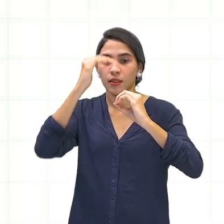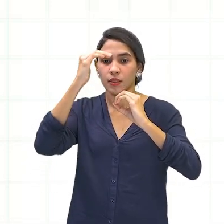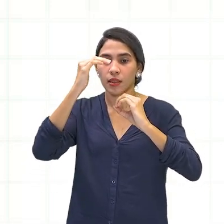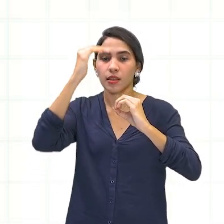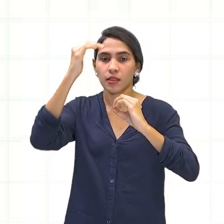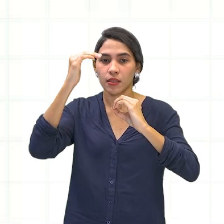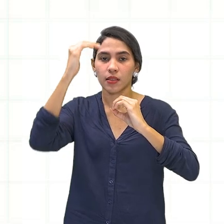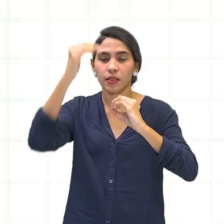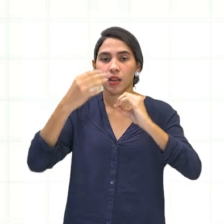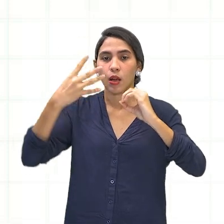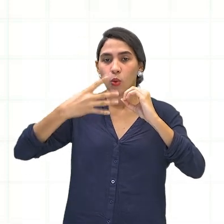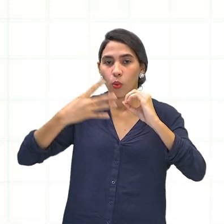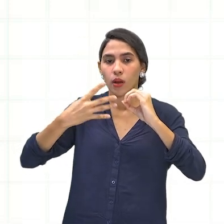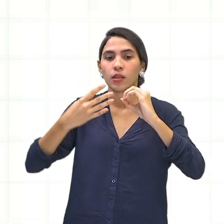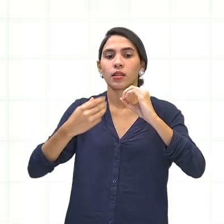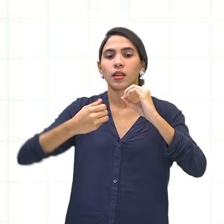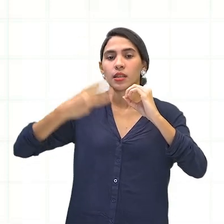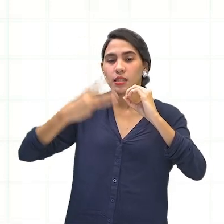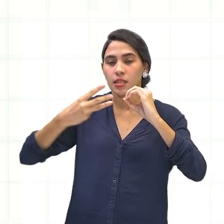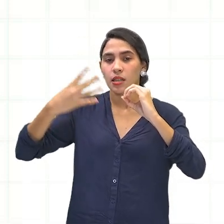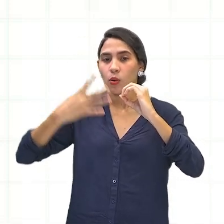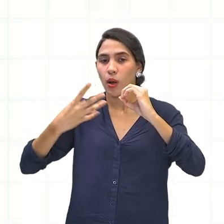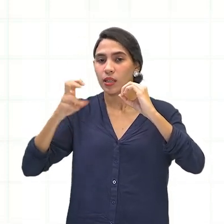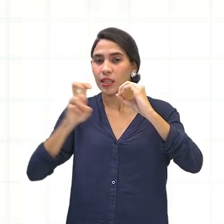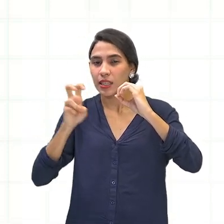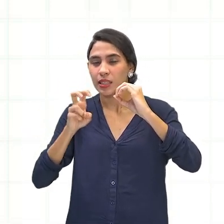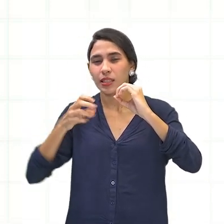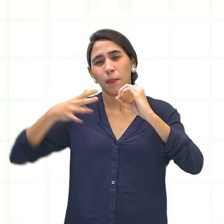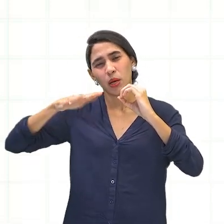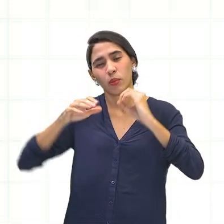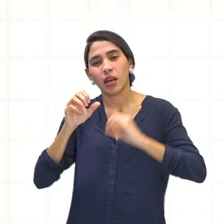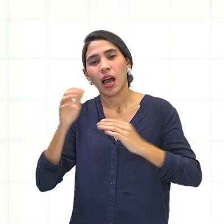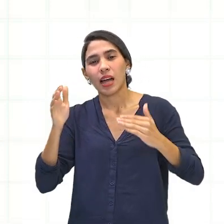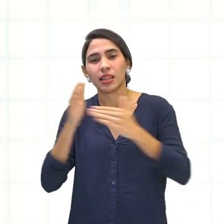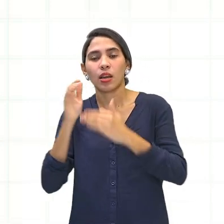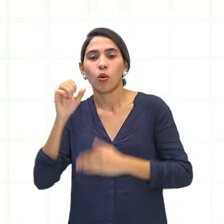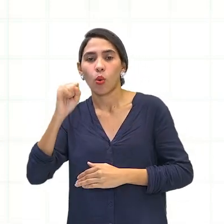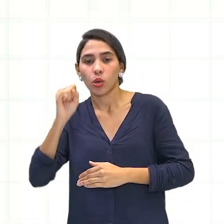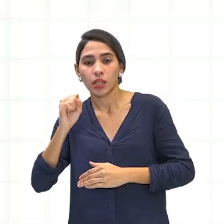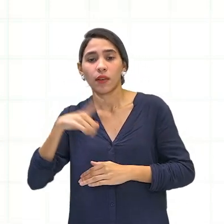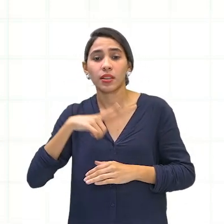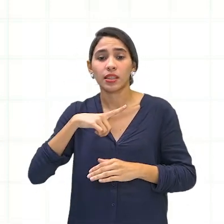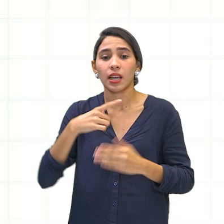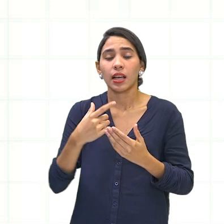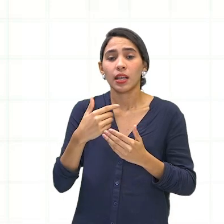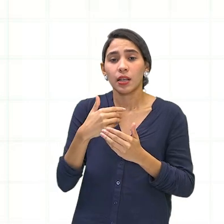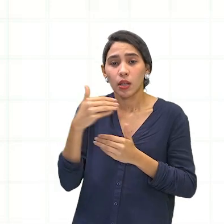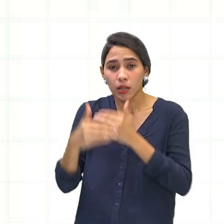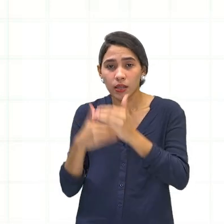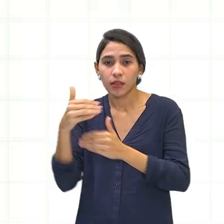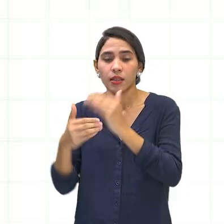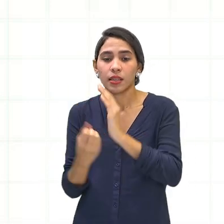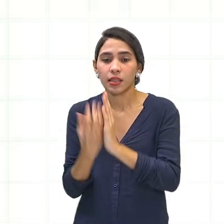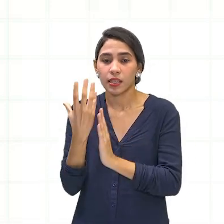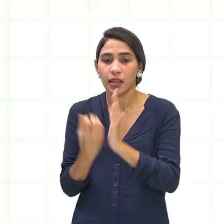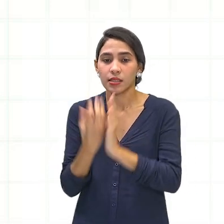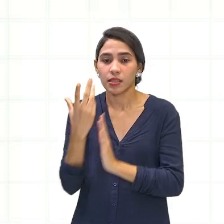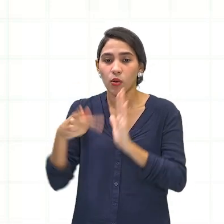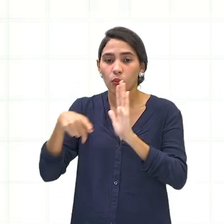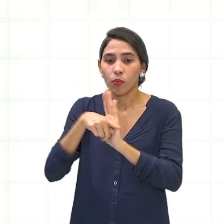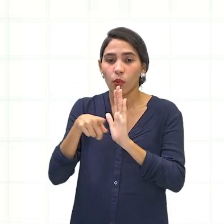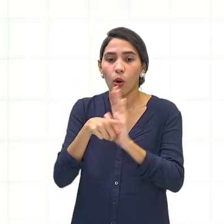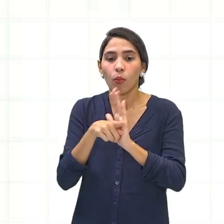da terceira, quarta semana, até a oitava mais ou menos, e a gente tem ali a formação de órgãos, né? De alguns órgãos